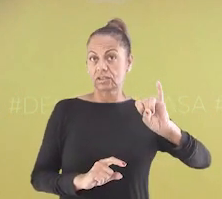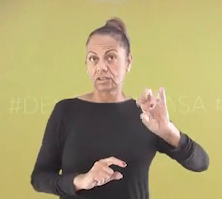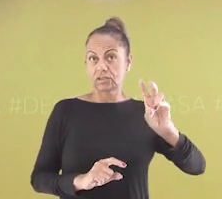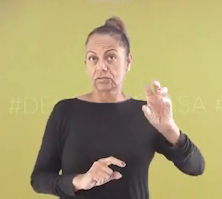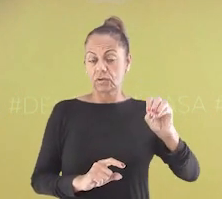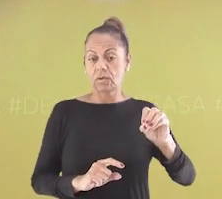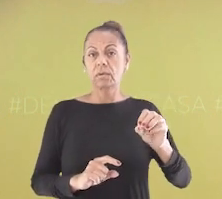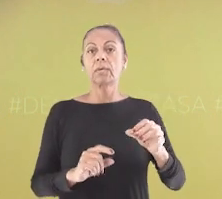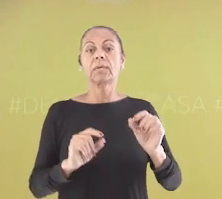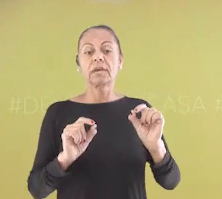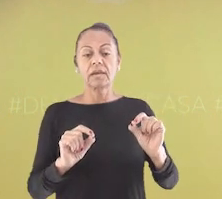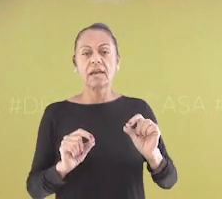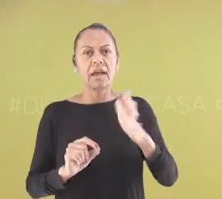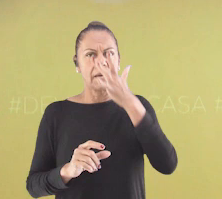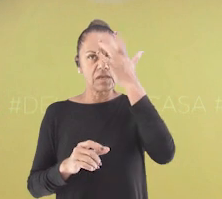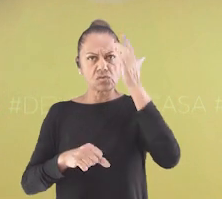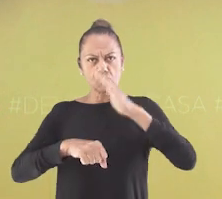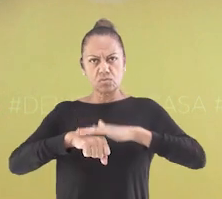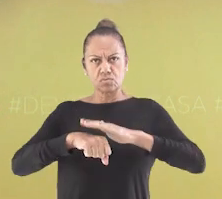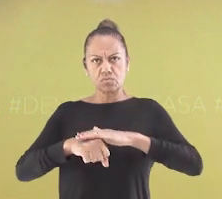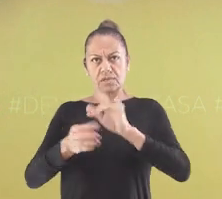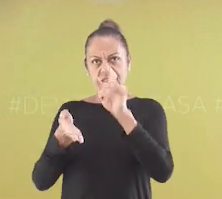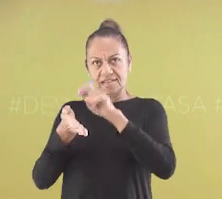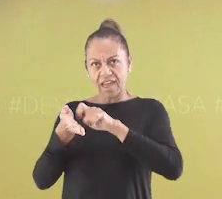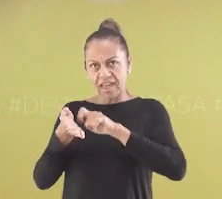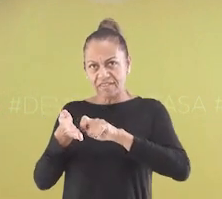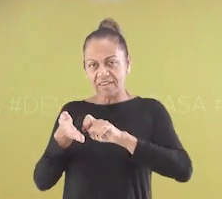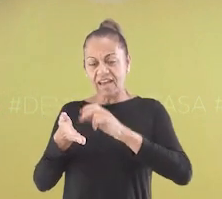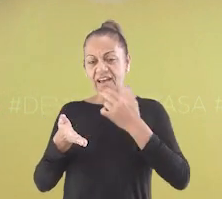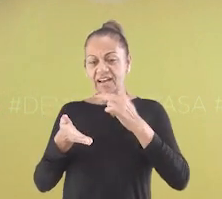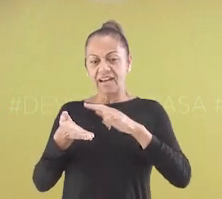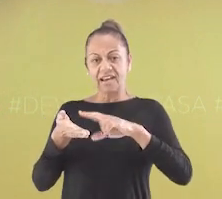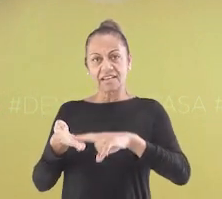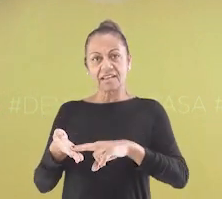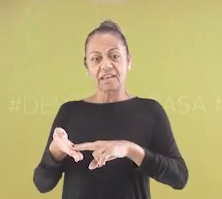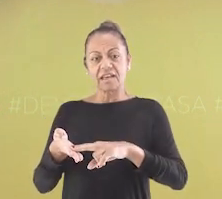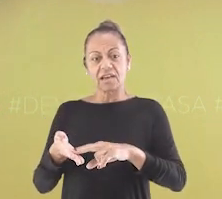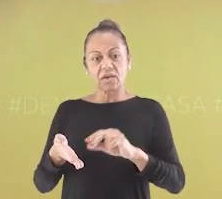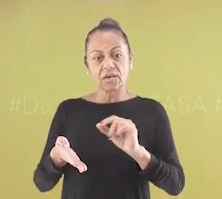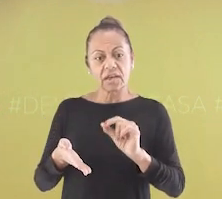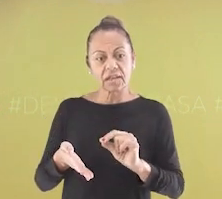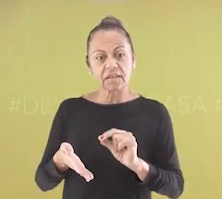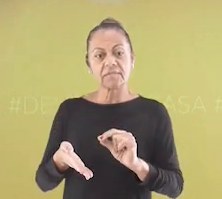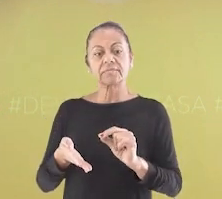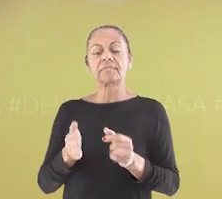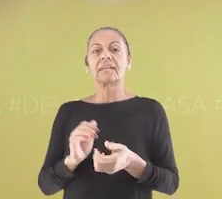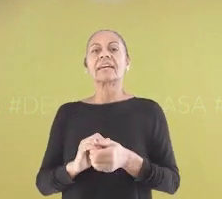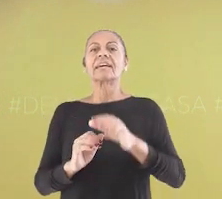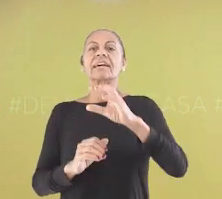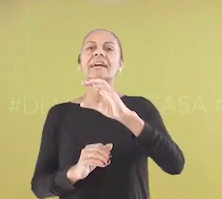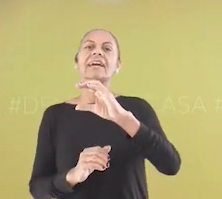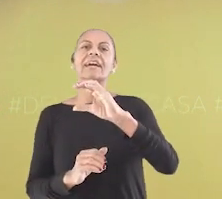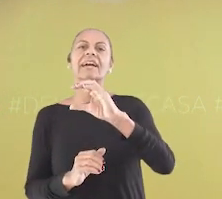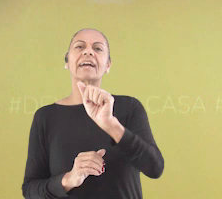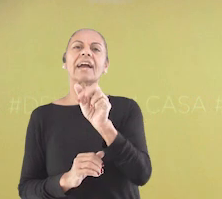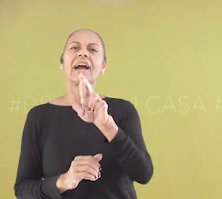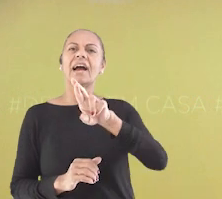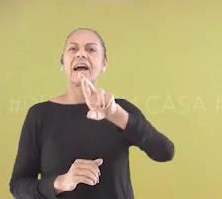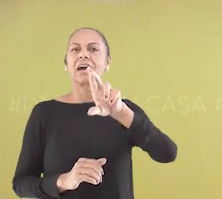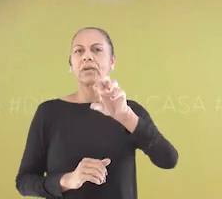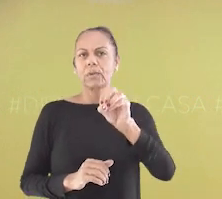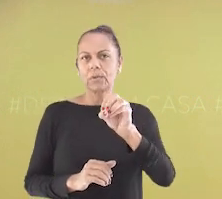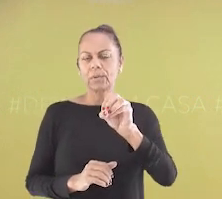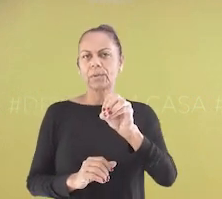o remetente, que é aquela pessoa que escreve a carta, utiliza uma saudação formal, que no caso é o caro. Ao escrever